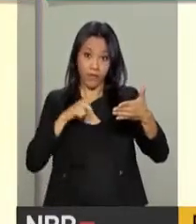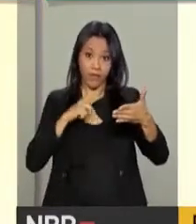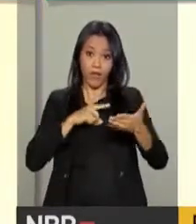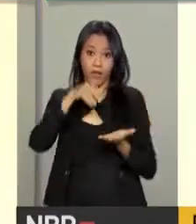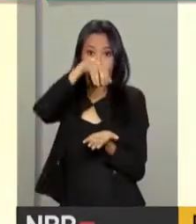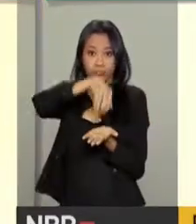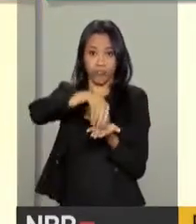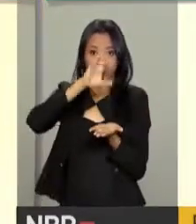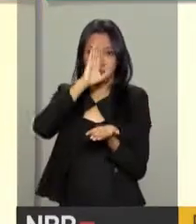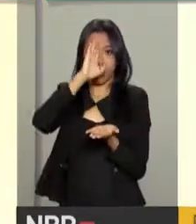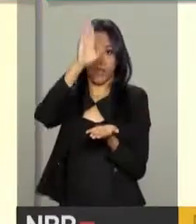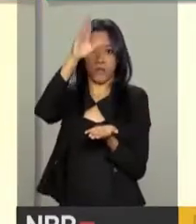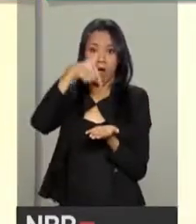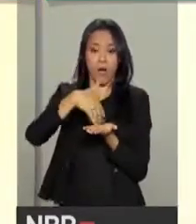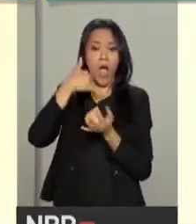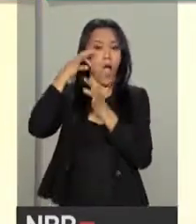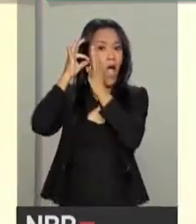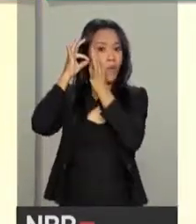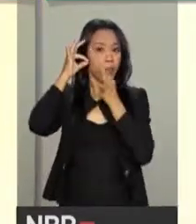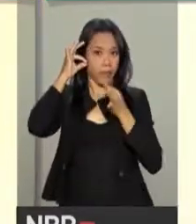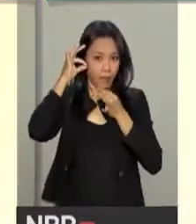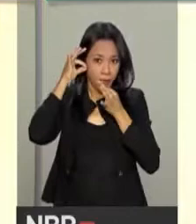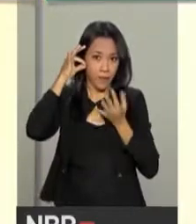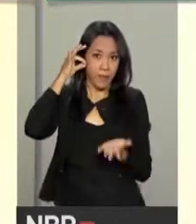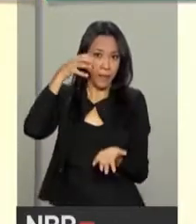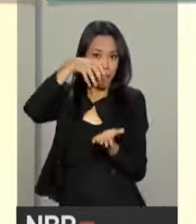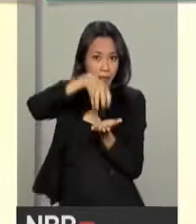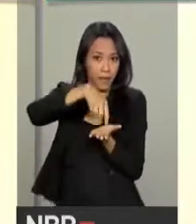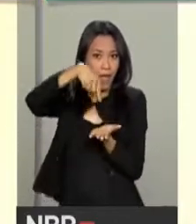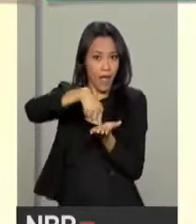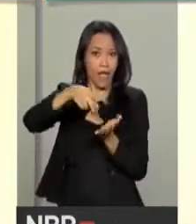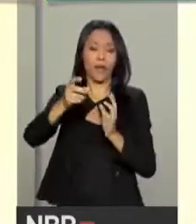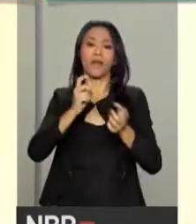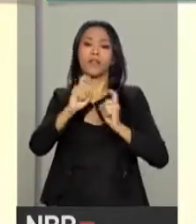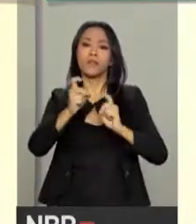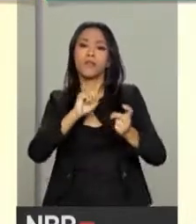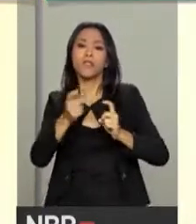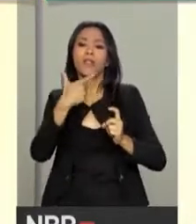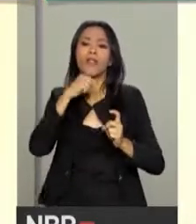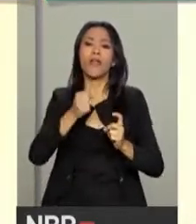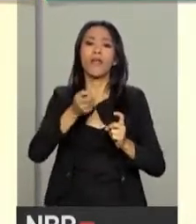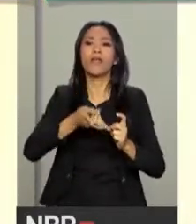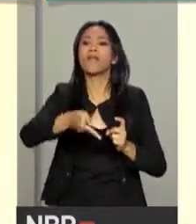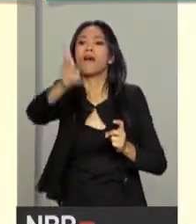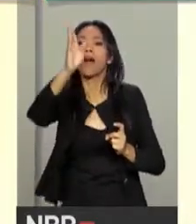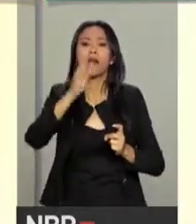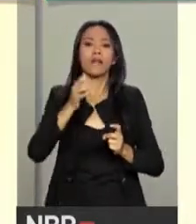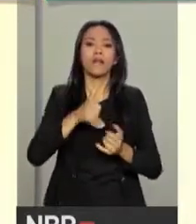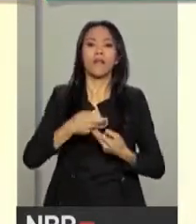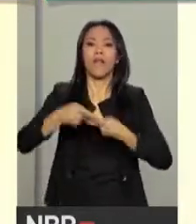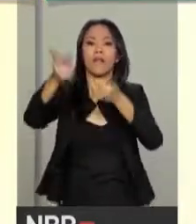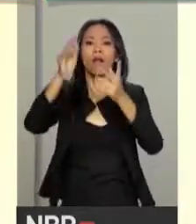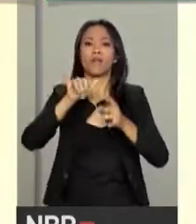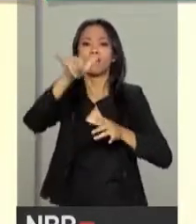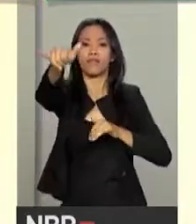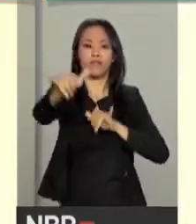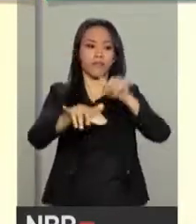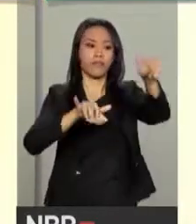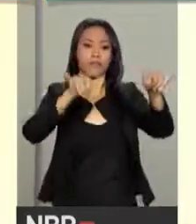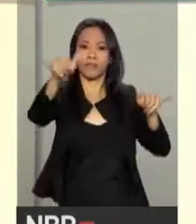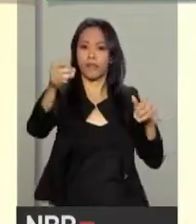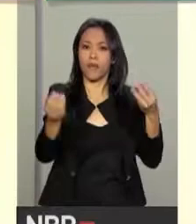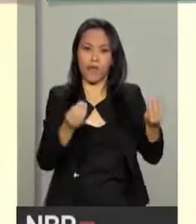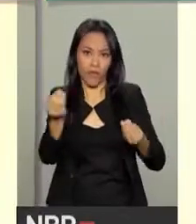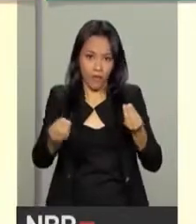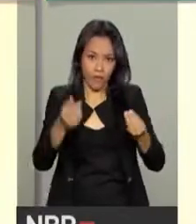entra em cena porque ela administra lista pra ver quem é o próximo do doente a ser beneficiado